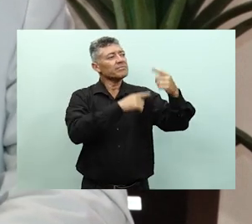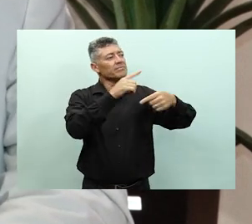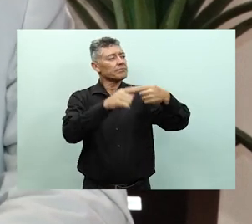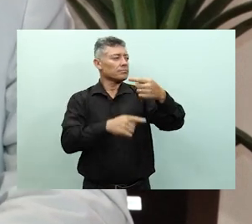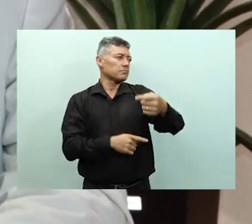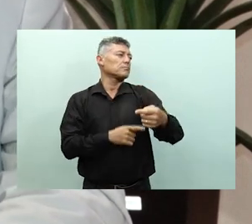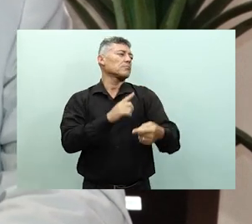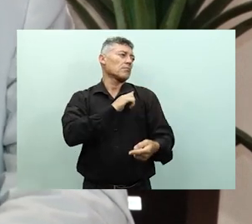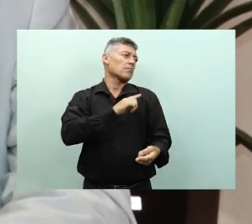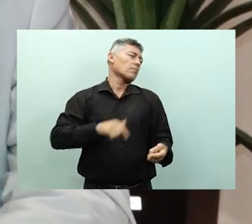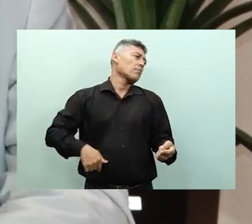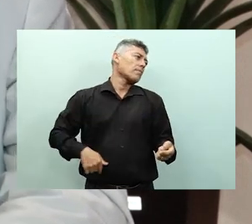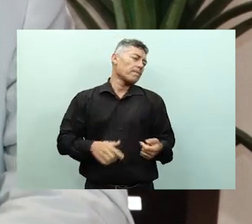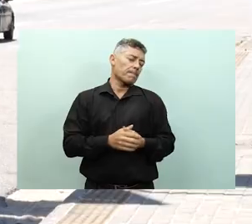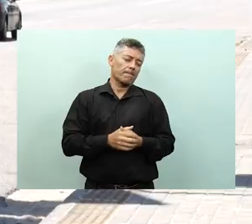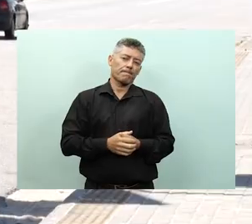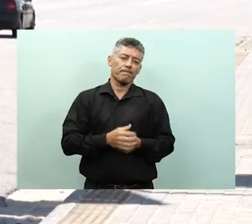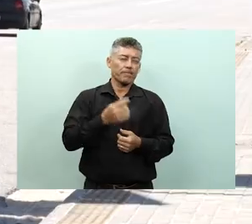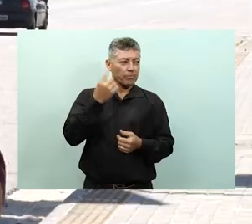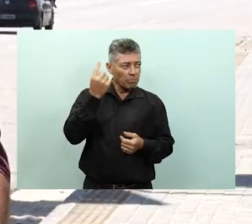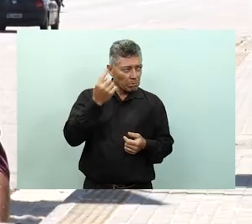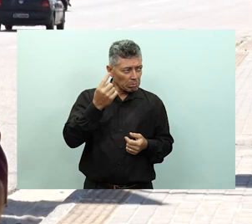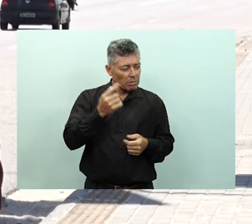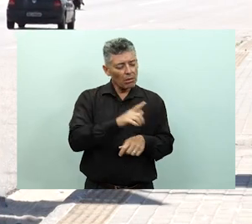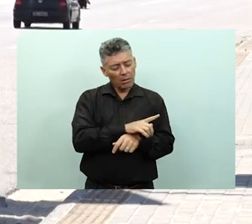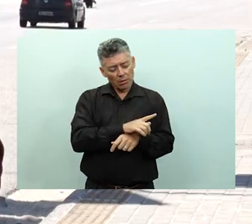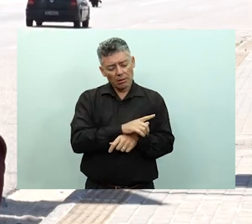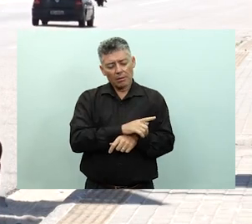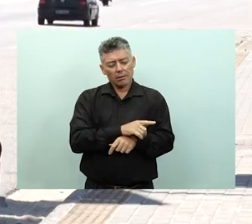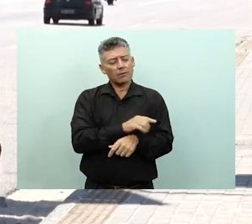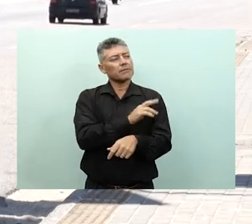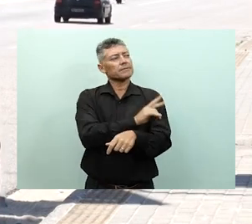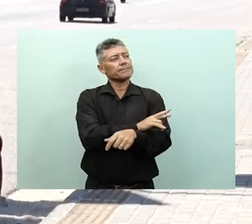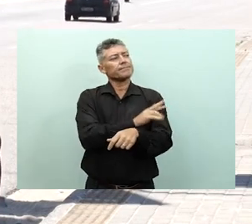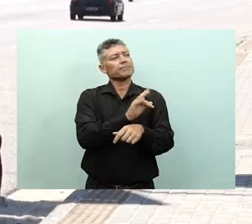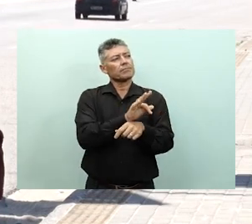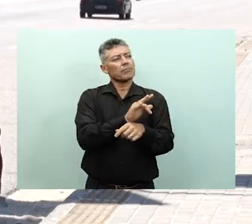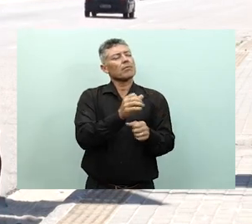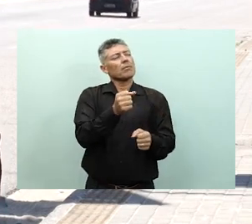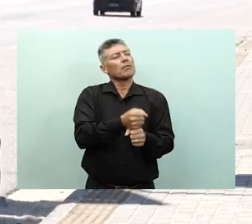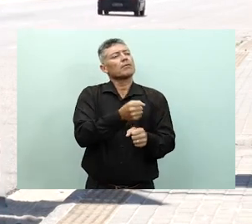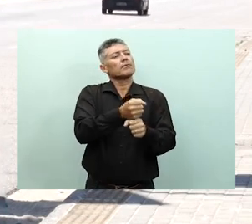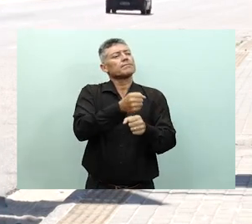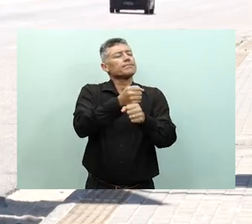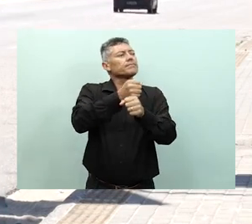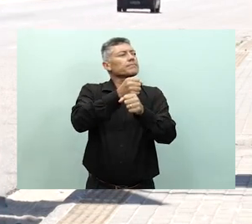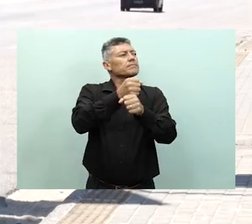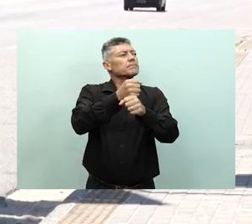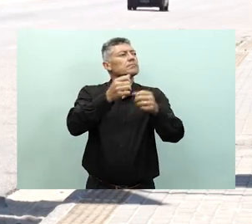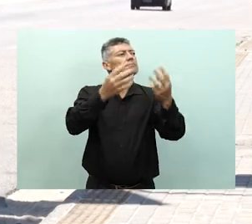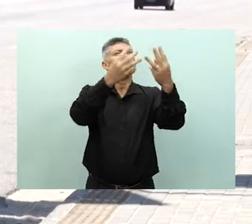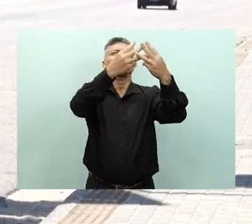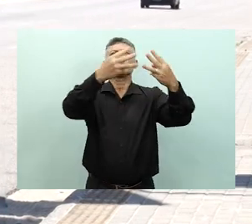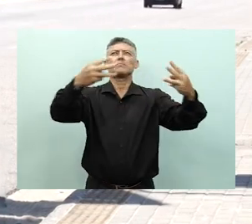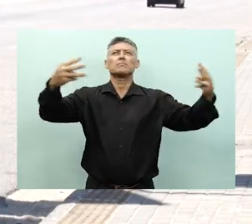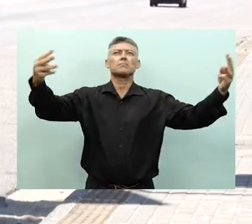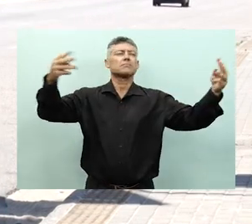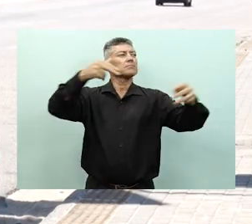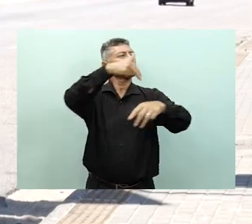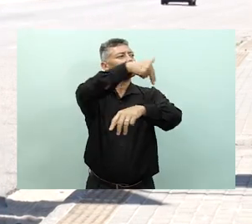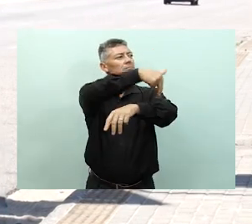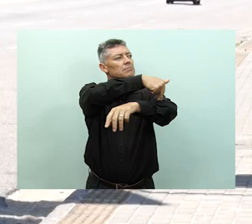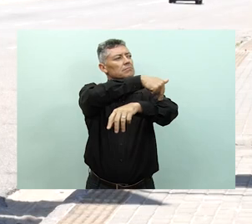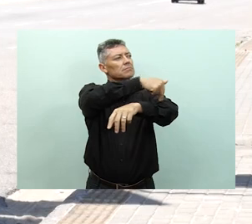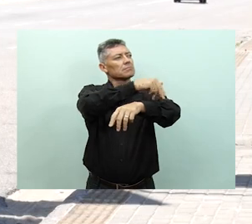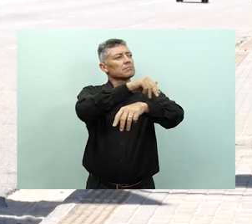que sucederam Vilma. O que é que aconteceu? Um dos grandes legados da gestão de Vilma de Faria foi a construção da ponte Nilton